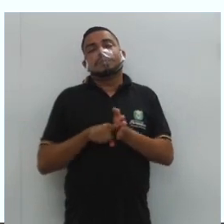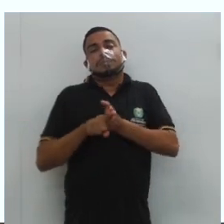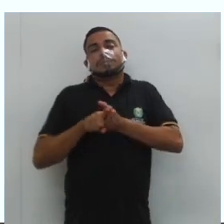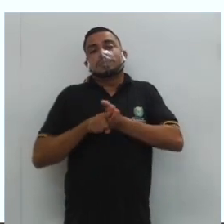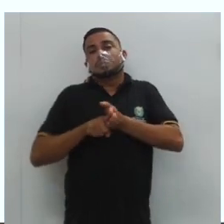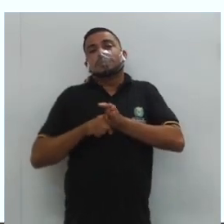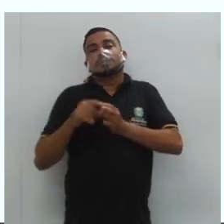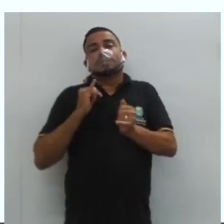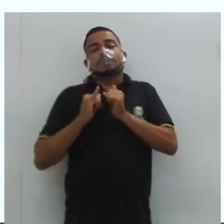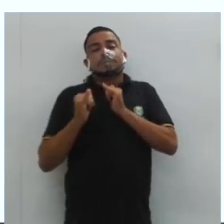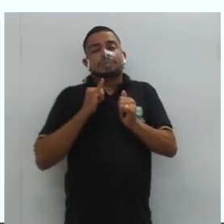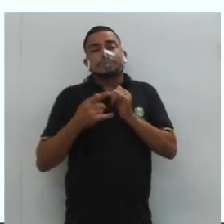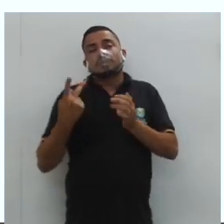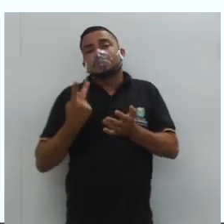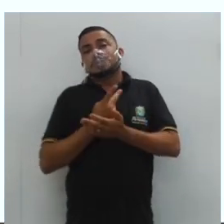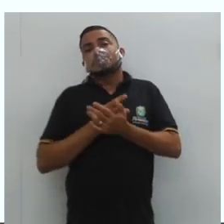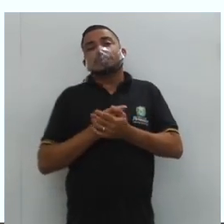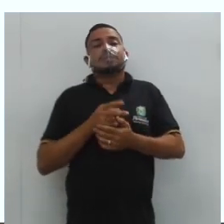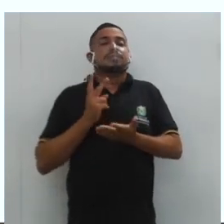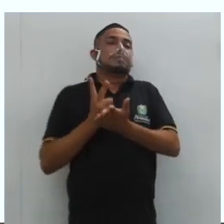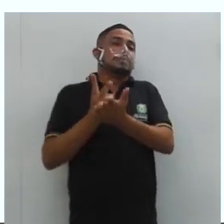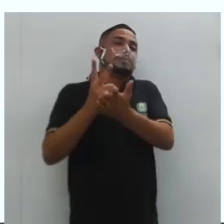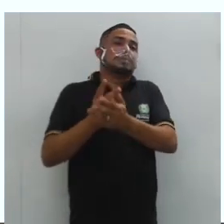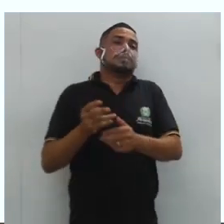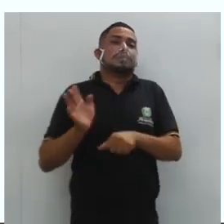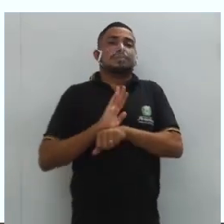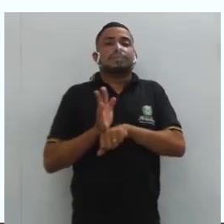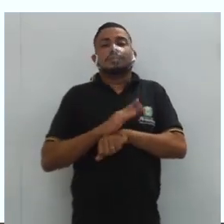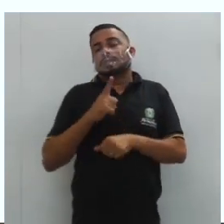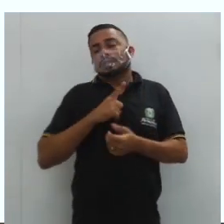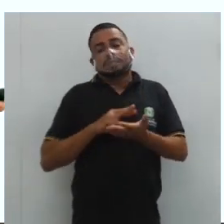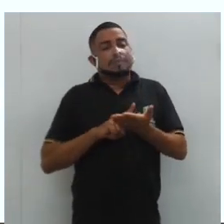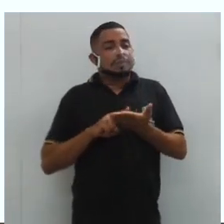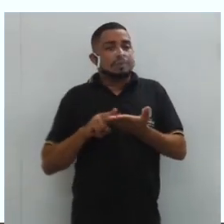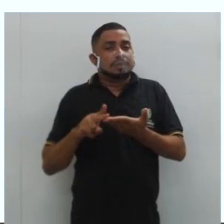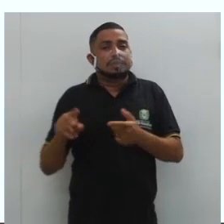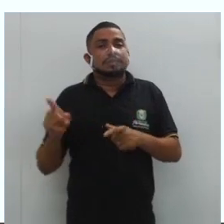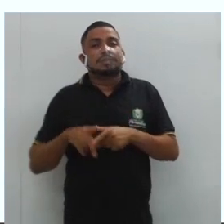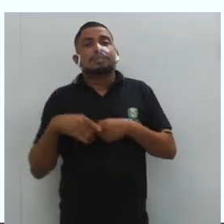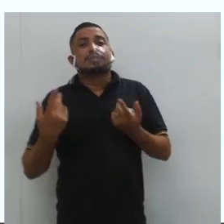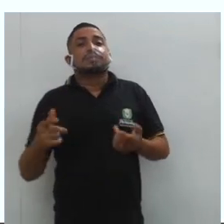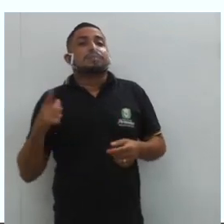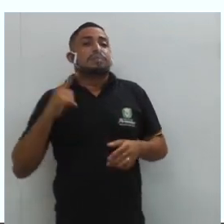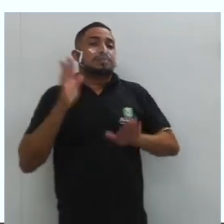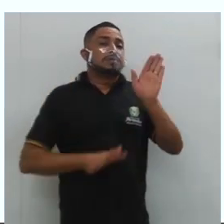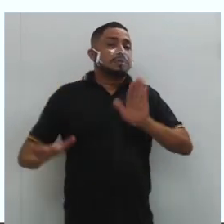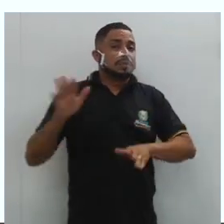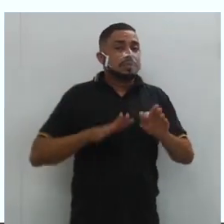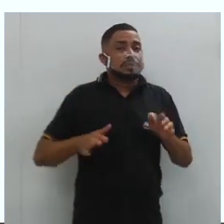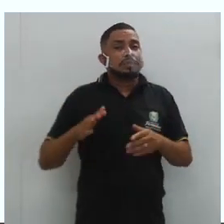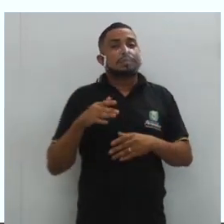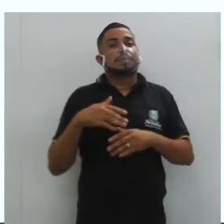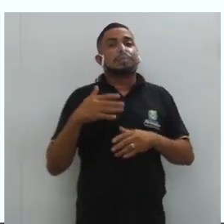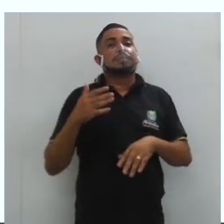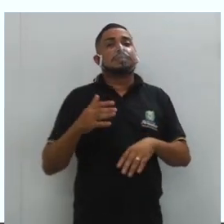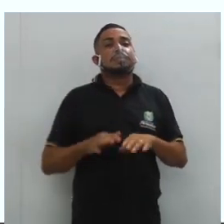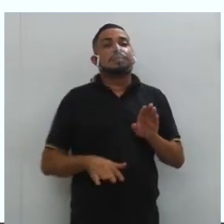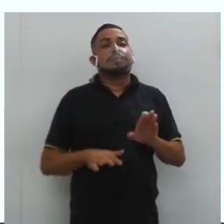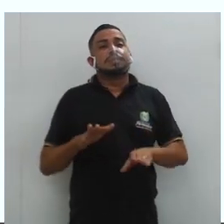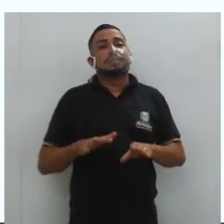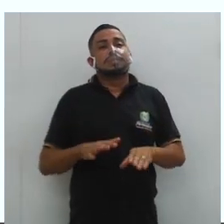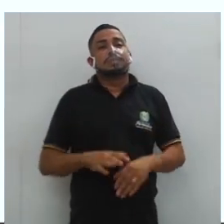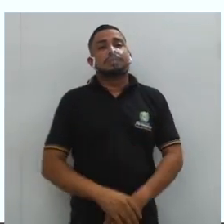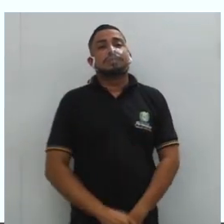pode pesquisar na internet, erros de continuidade de filmes, vocês vão encontrar uma infinidade, né? Então, tem que ter o cuidado, porque às